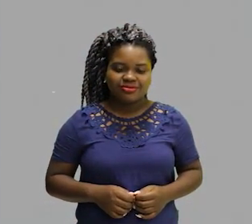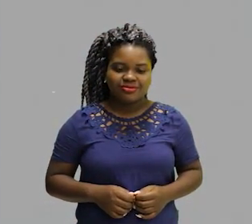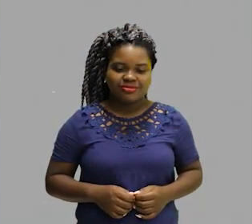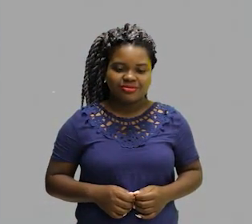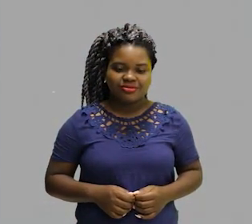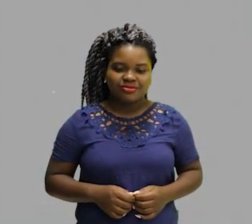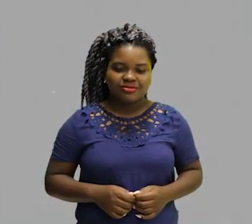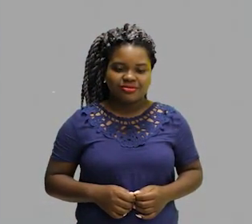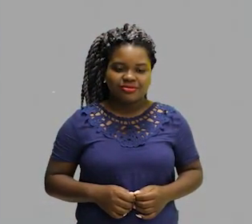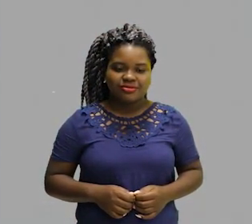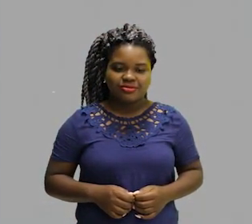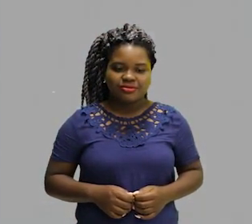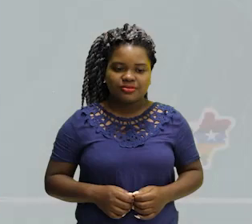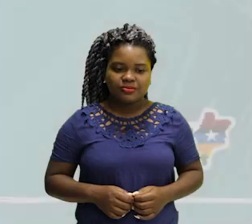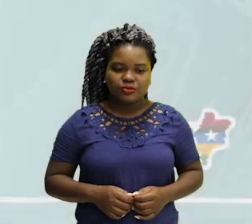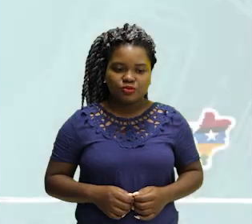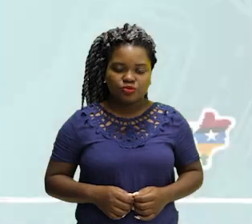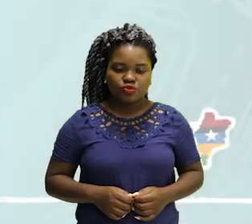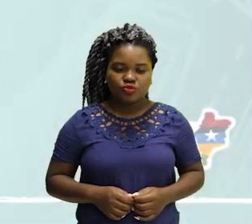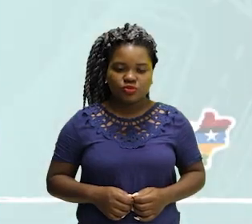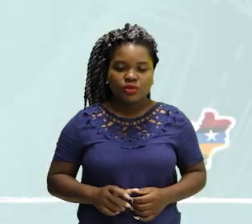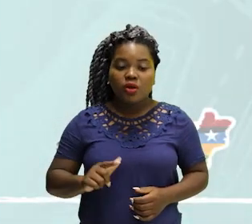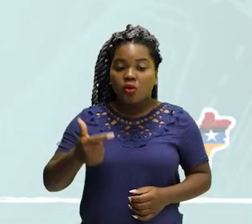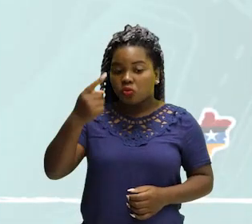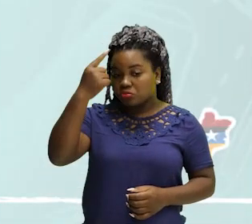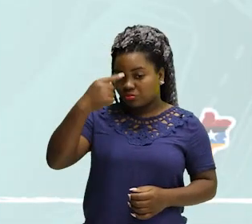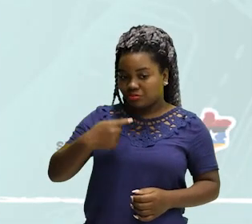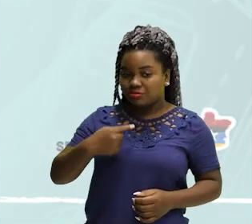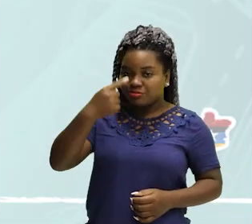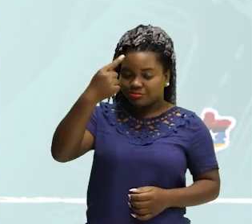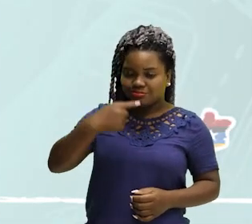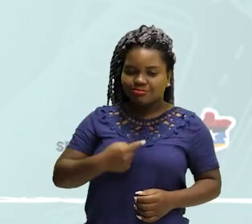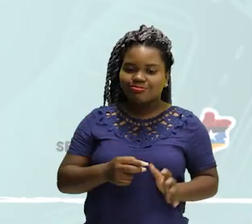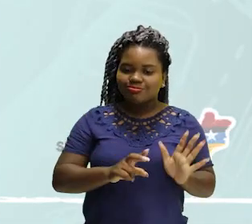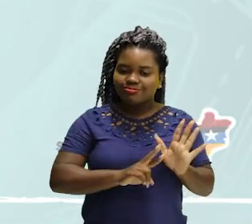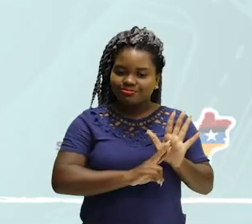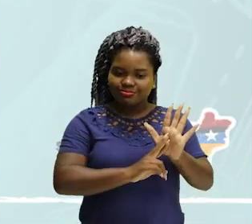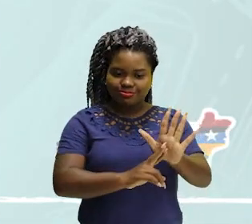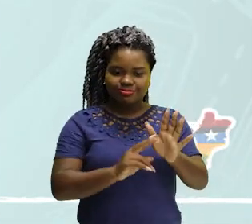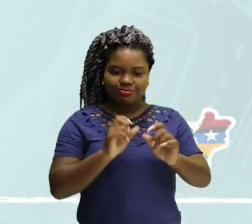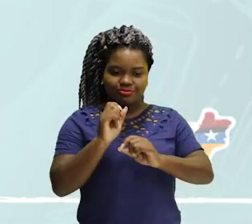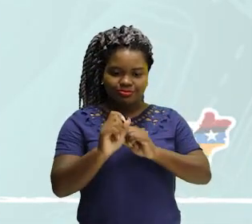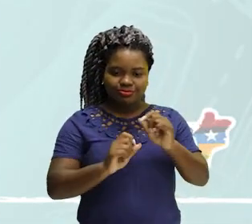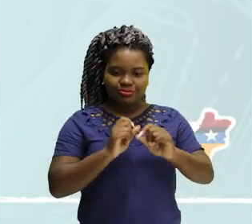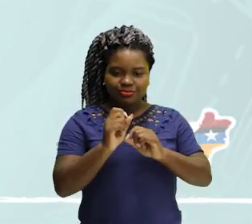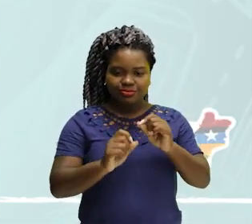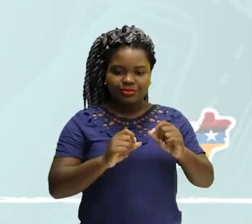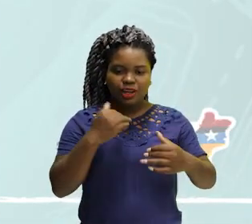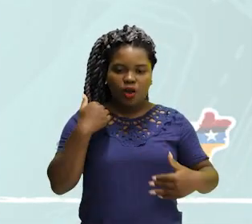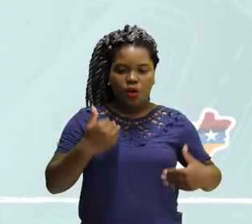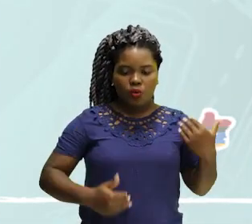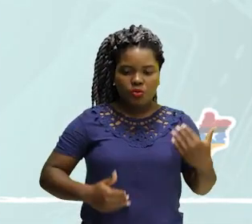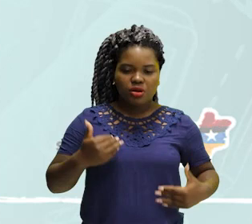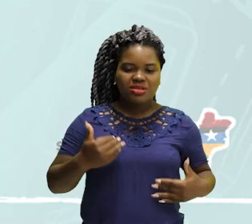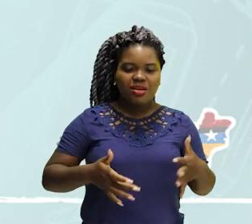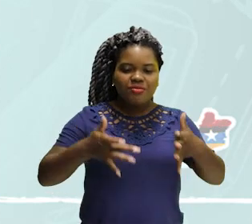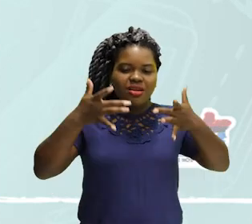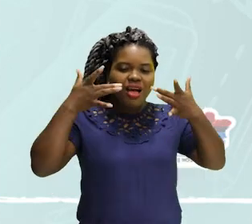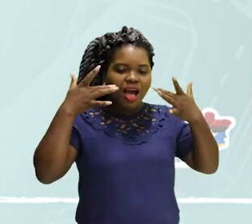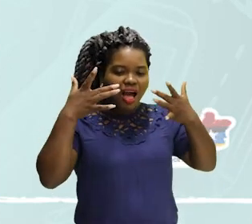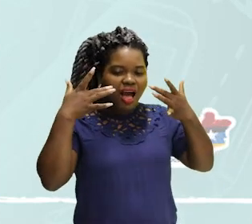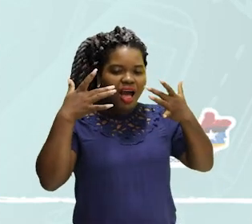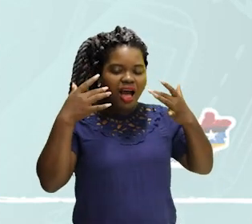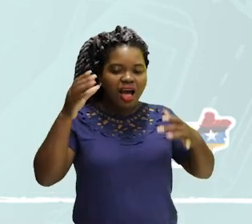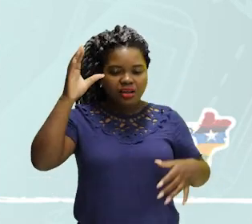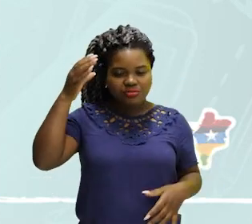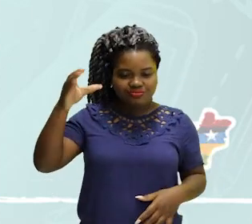essencial. É para não esquecer. Mais uma figurinha aí para vocês. Eu trouxe aí que tem um tinteiro, uma caneta tinteiro,